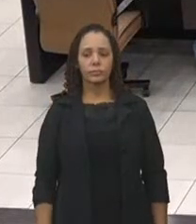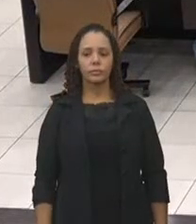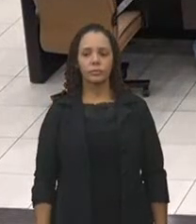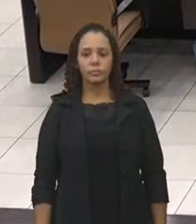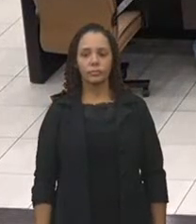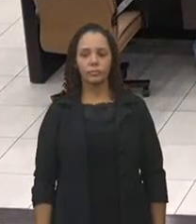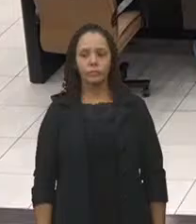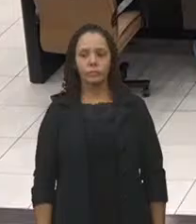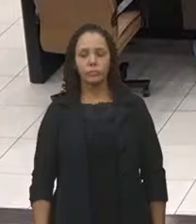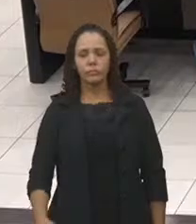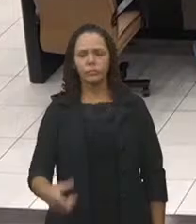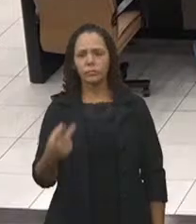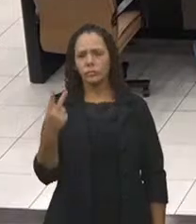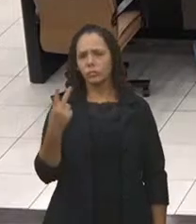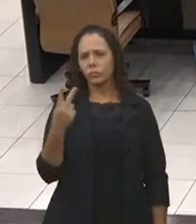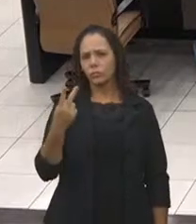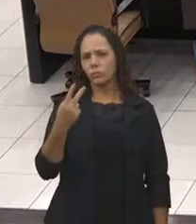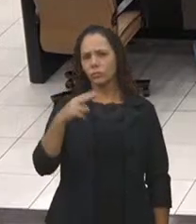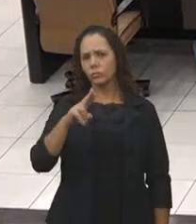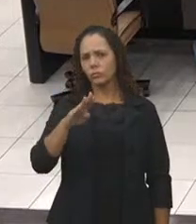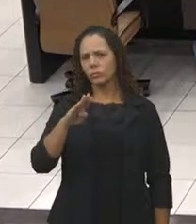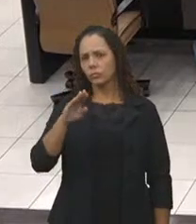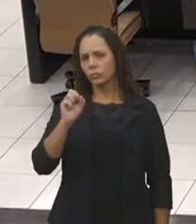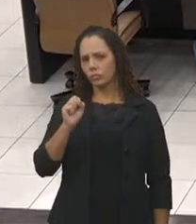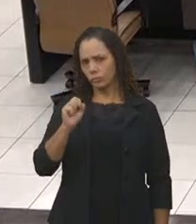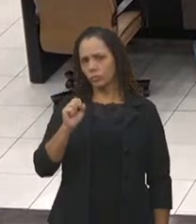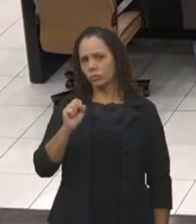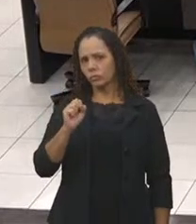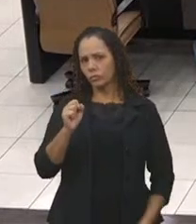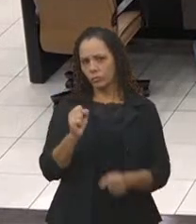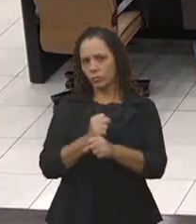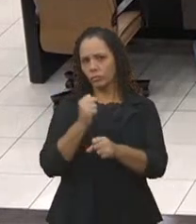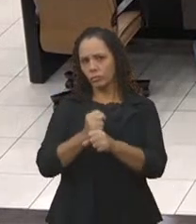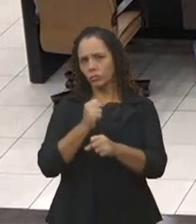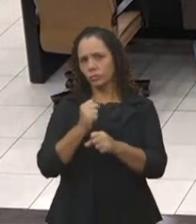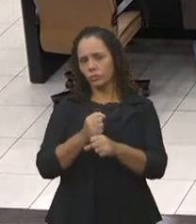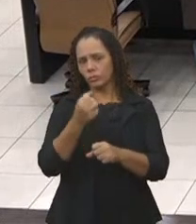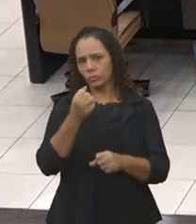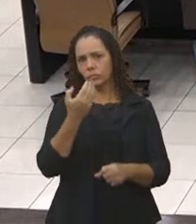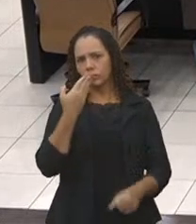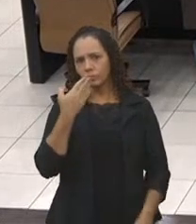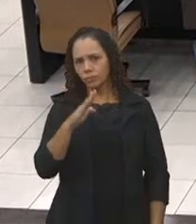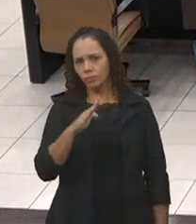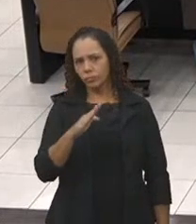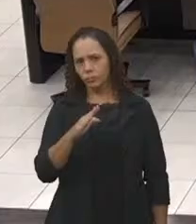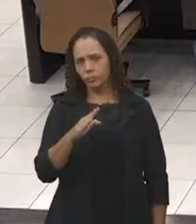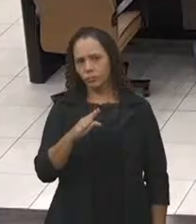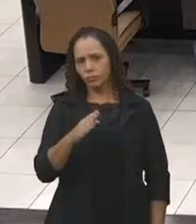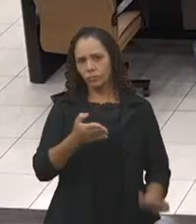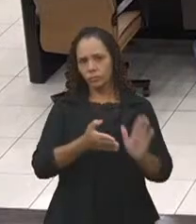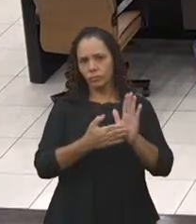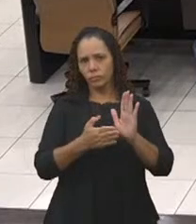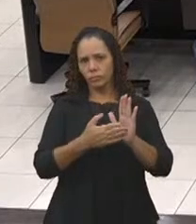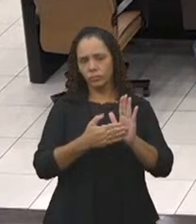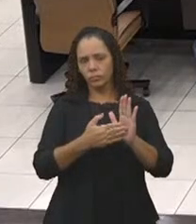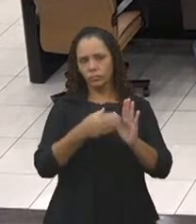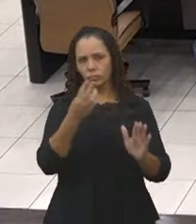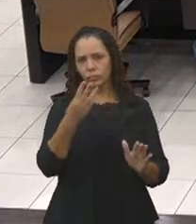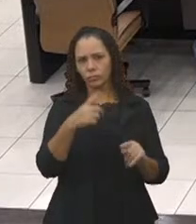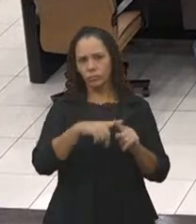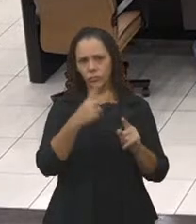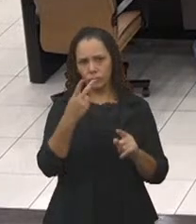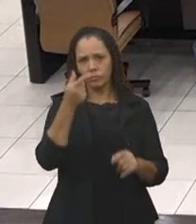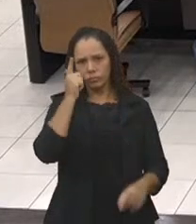Está vindo 2 UBS, né? Governo federal. De 3 anunciadas, 2 serão anunciadas pelo PAC, Sim, né? do PAC. Então, Perfeito. tá bom. Isso